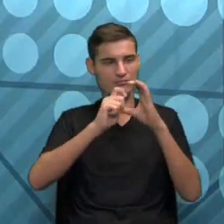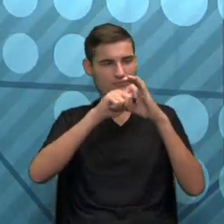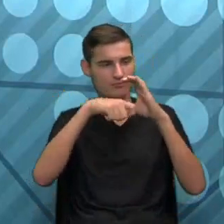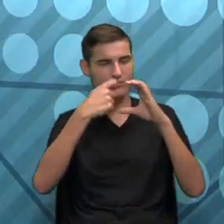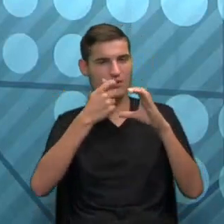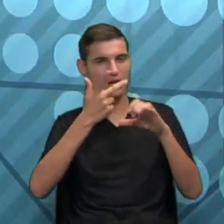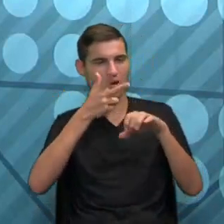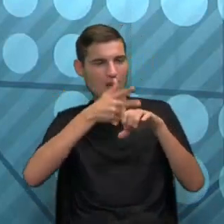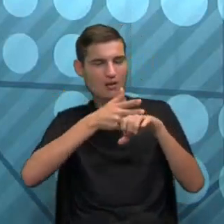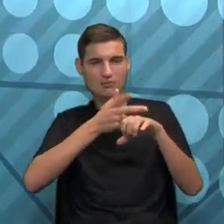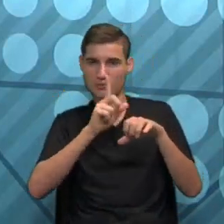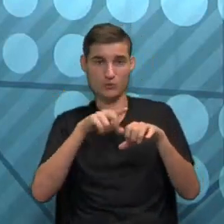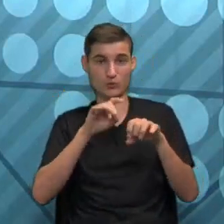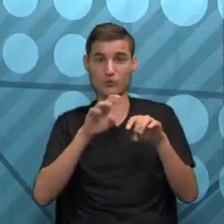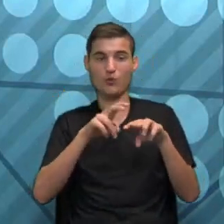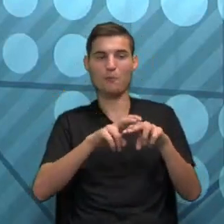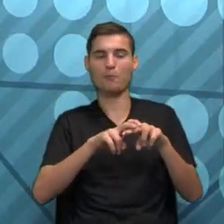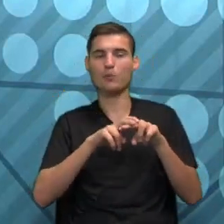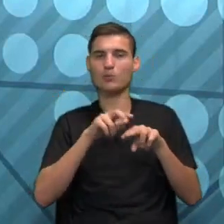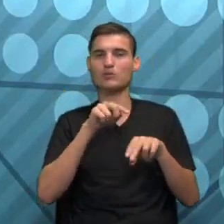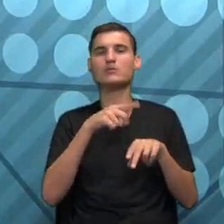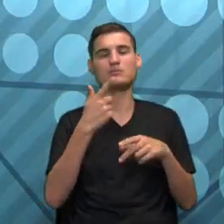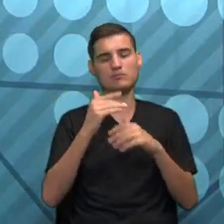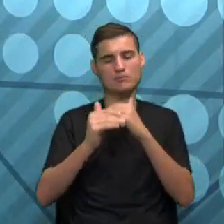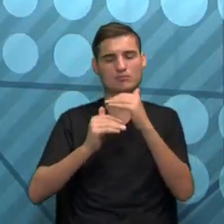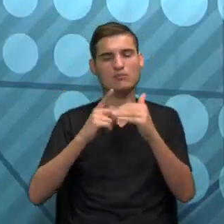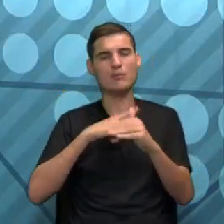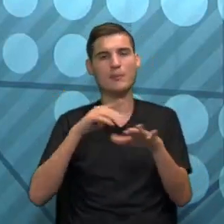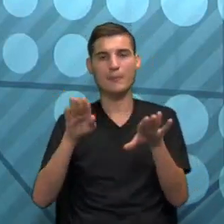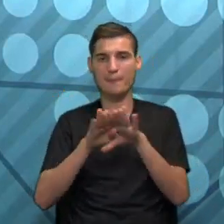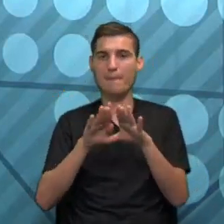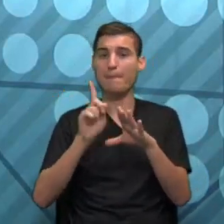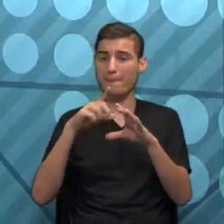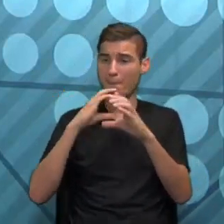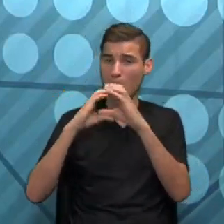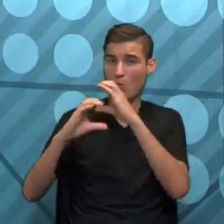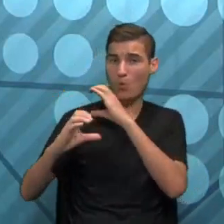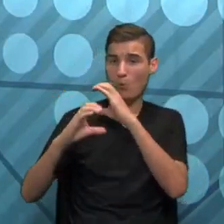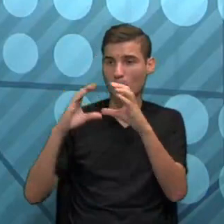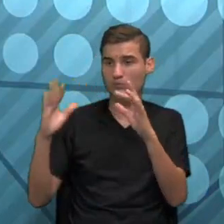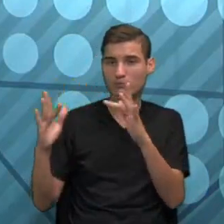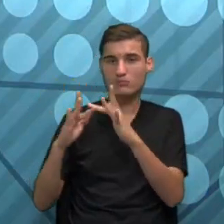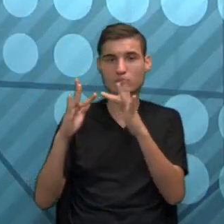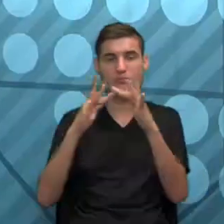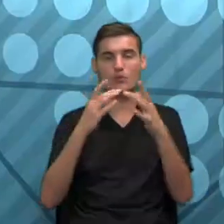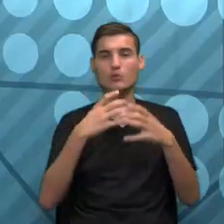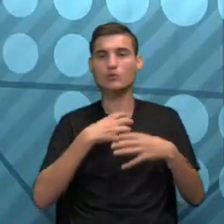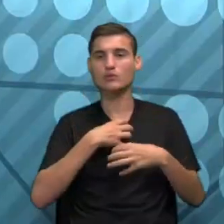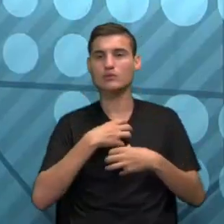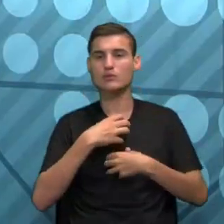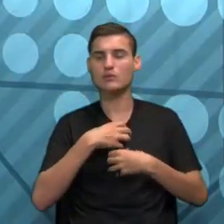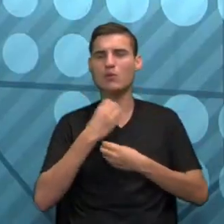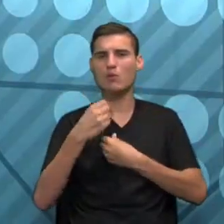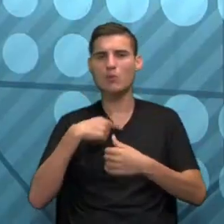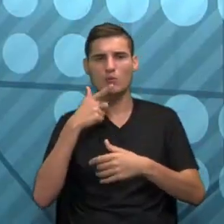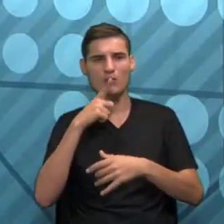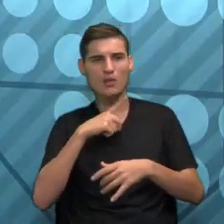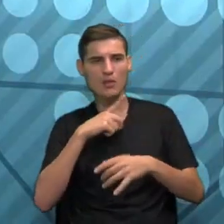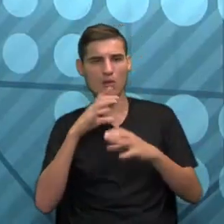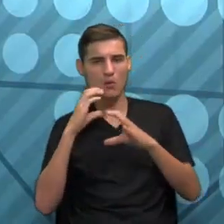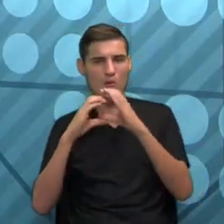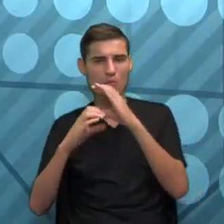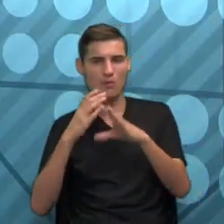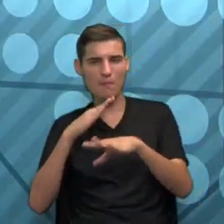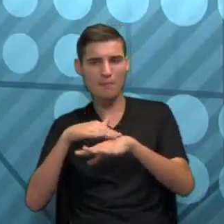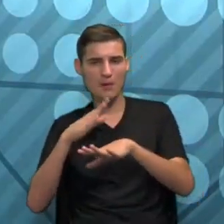câmera, não é só por isso. A evolução aconteceu também nas telecomunicações. Por que eu consigo ter uma comunicação mais rápida? Por que